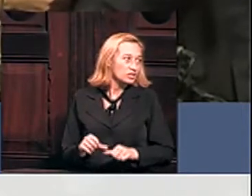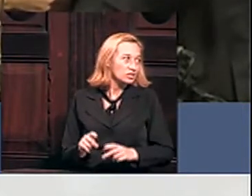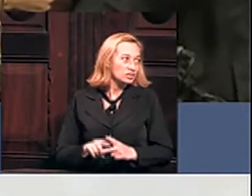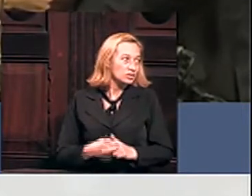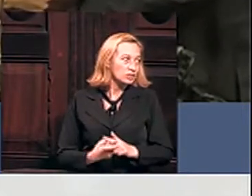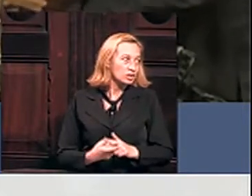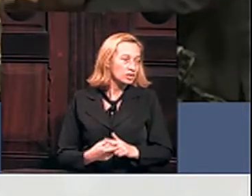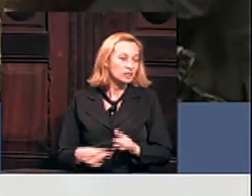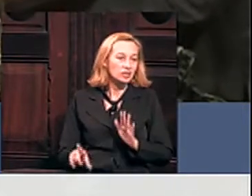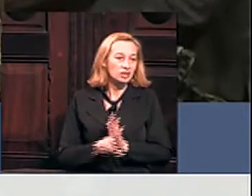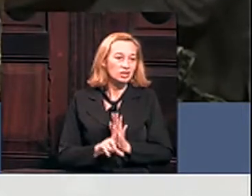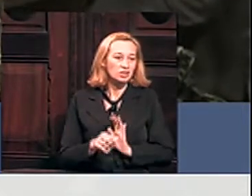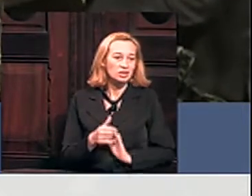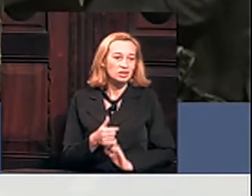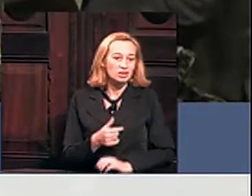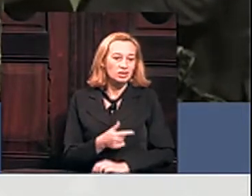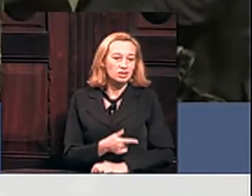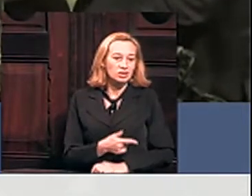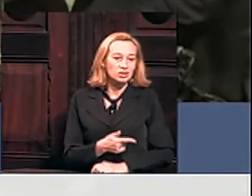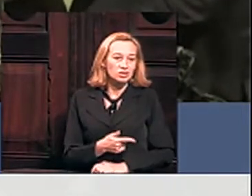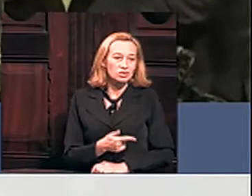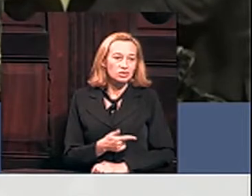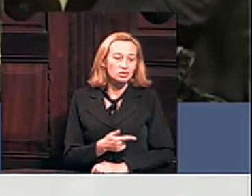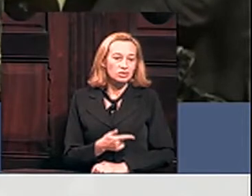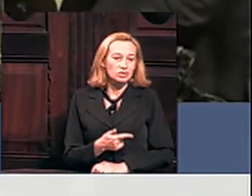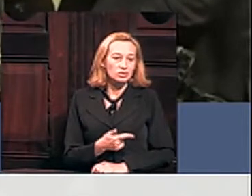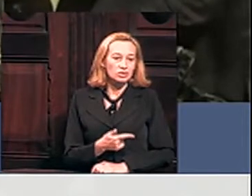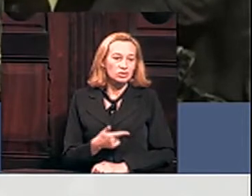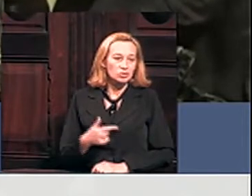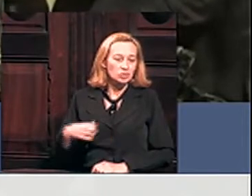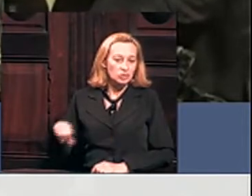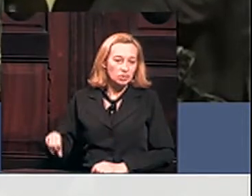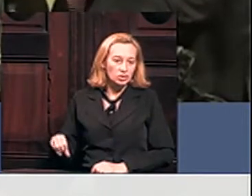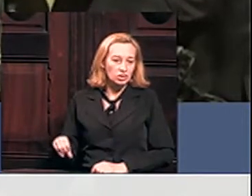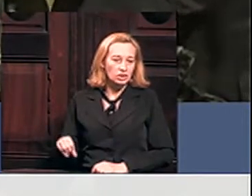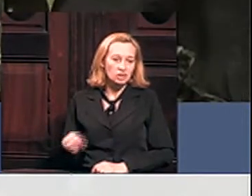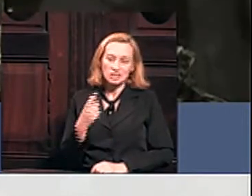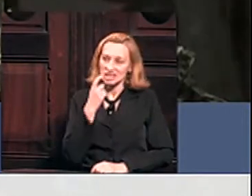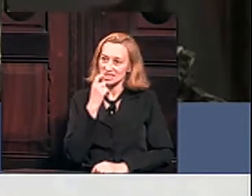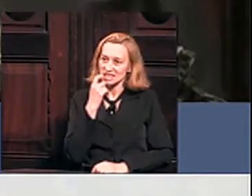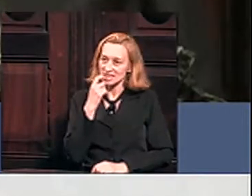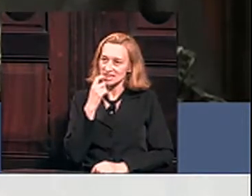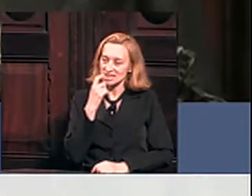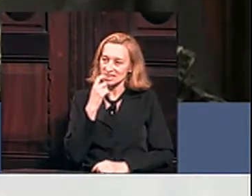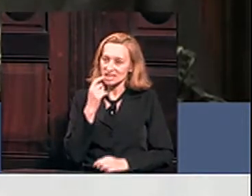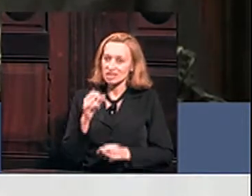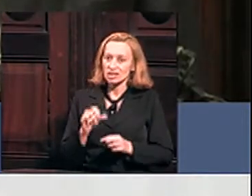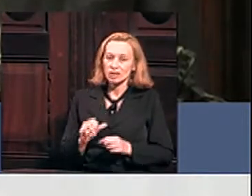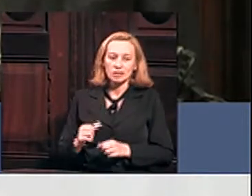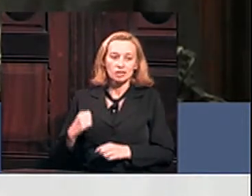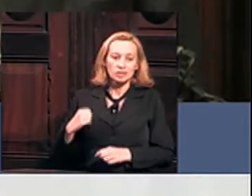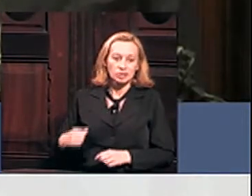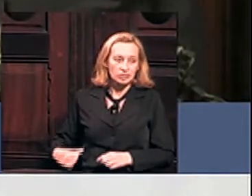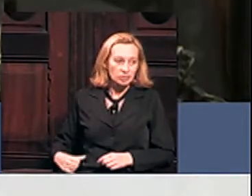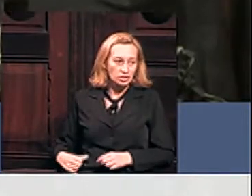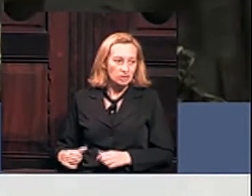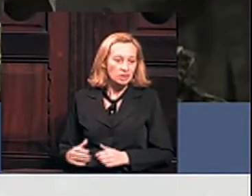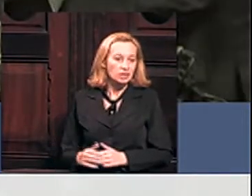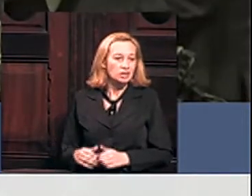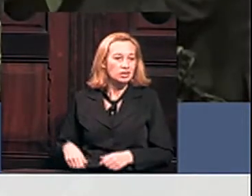de 15 de julho de 2009, que dispõe sobre a substituição, recolhimento de sacolas plásticas de estabelecimentos comerciais localizados no âmbito do Estado do Rio de